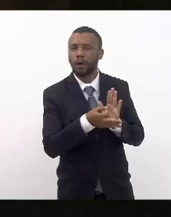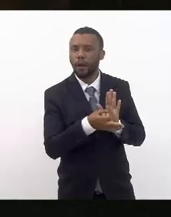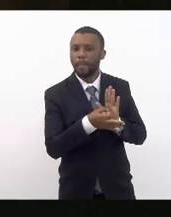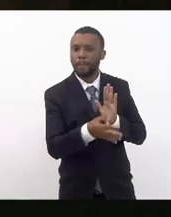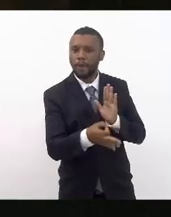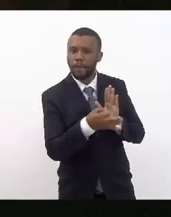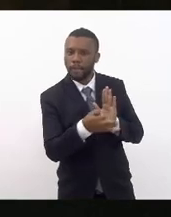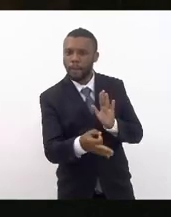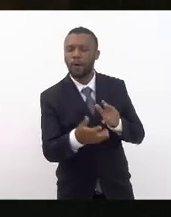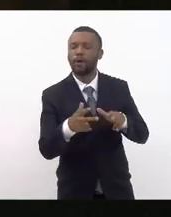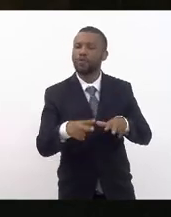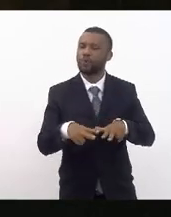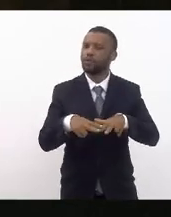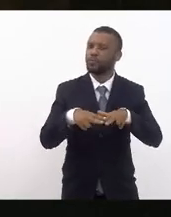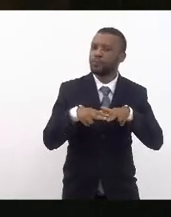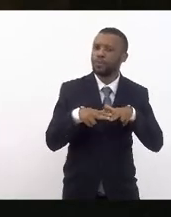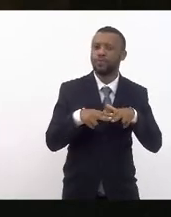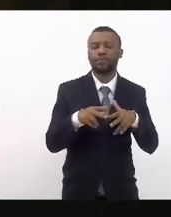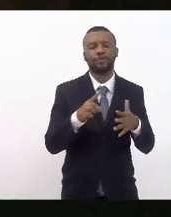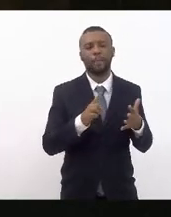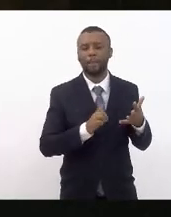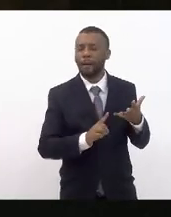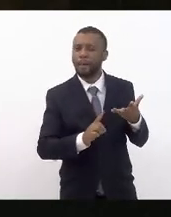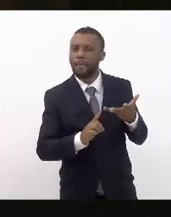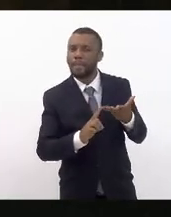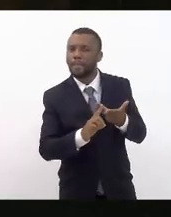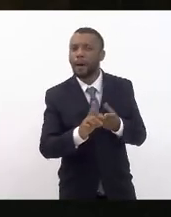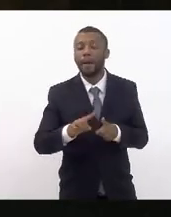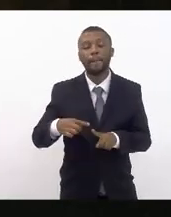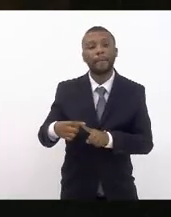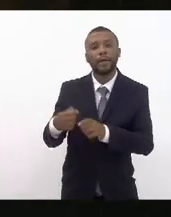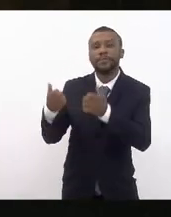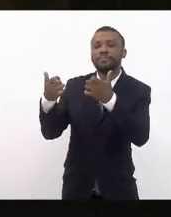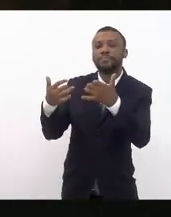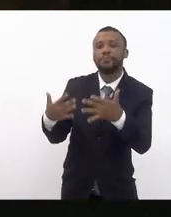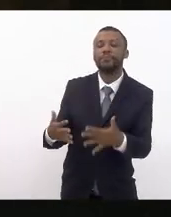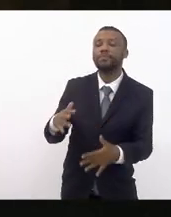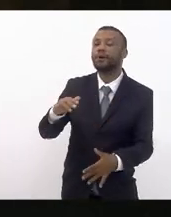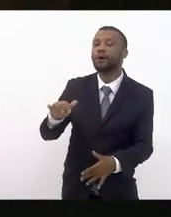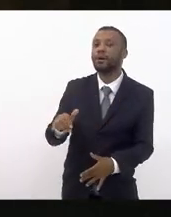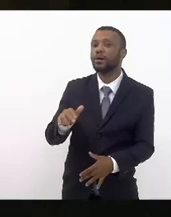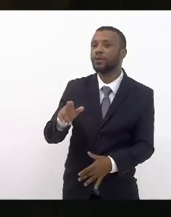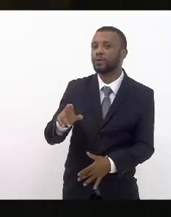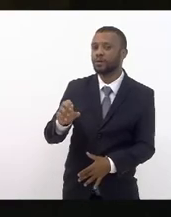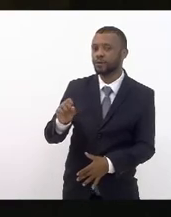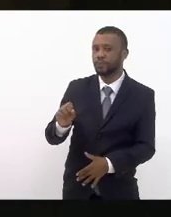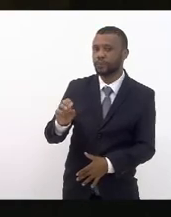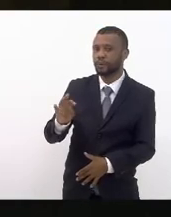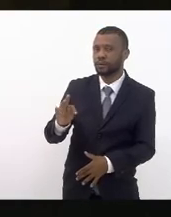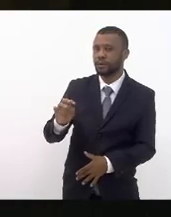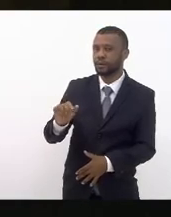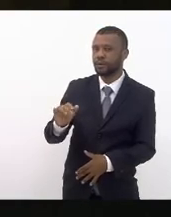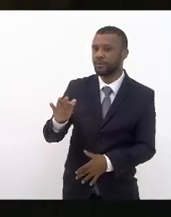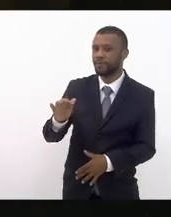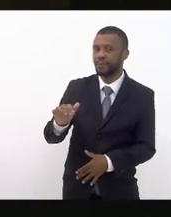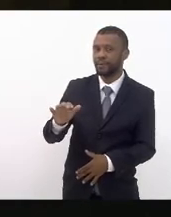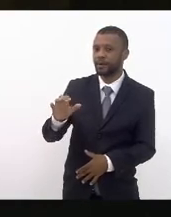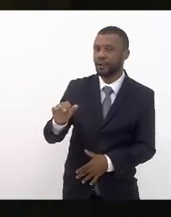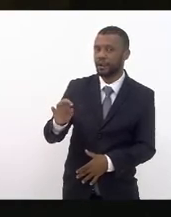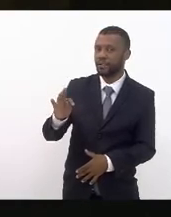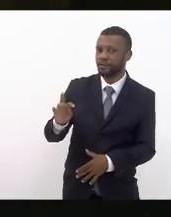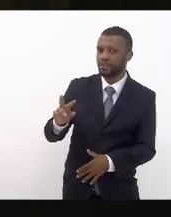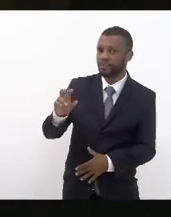de motivo, nas justificativas do seu projeto. Nós estamos aqui no mês de março, não é?